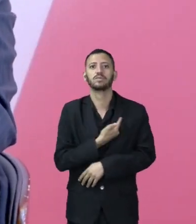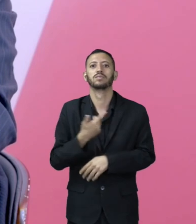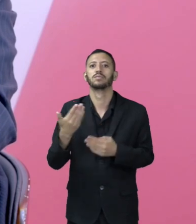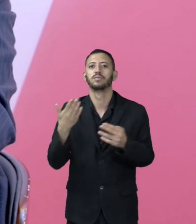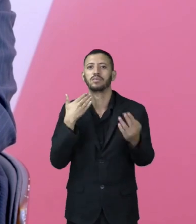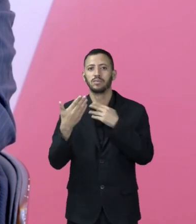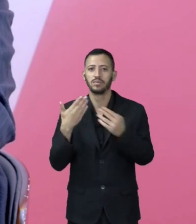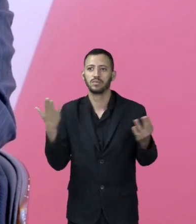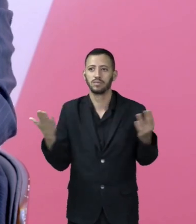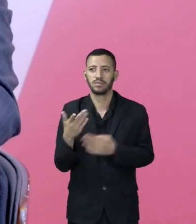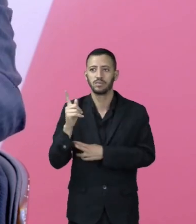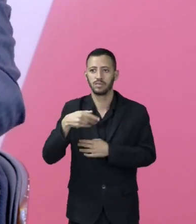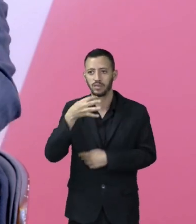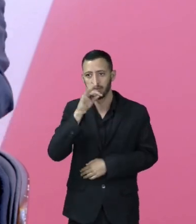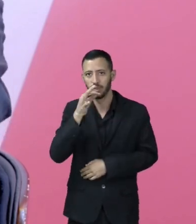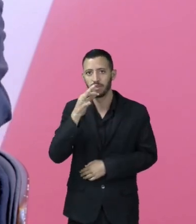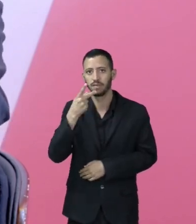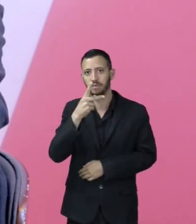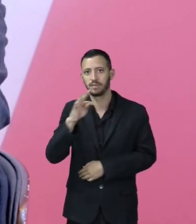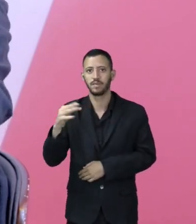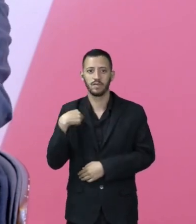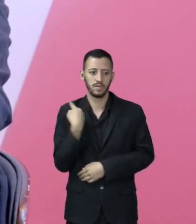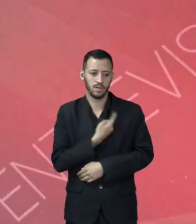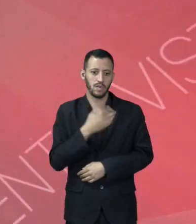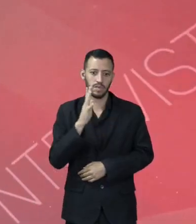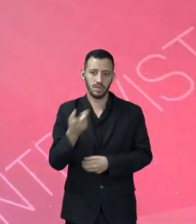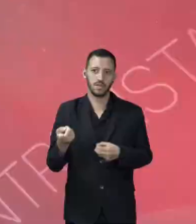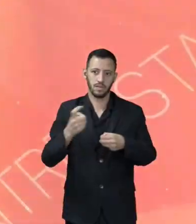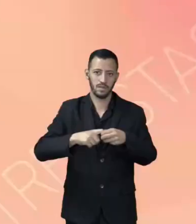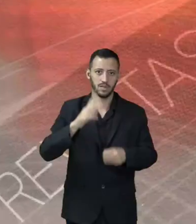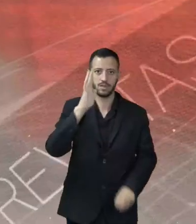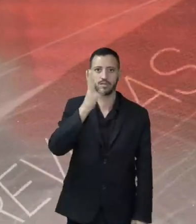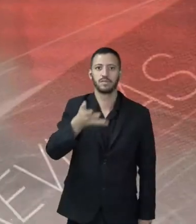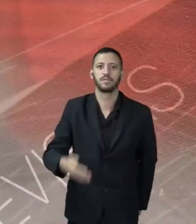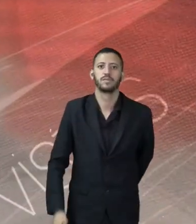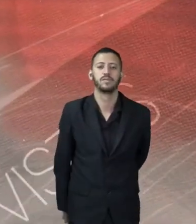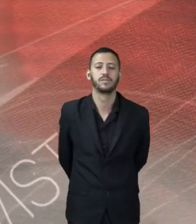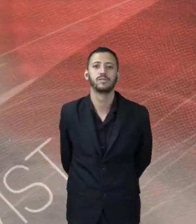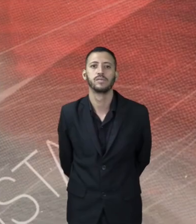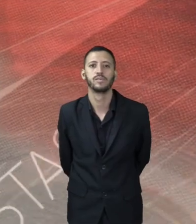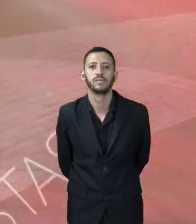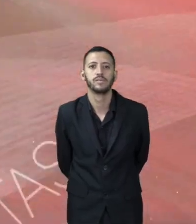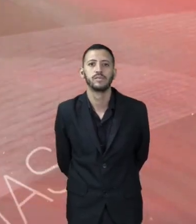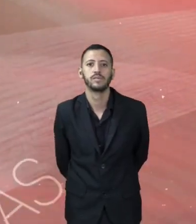conversa aqui no Café PT. Não sai daí que a gente volta já.